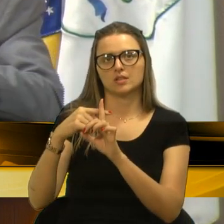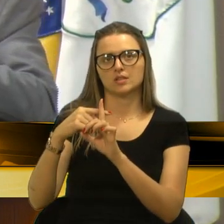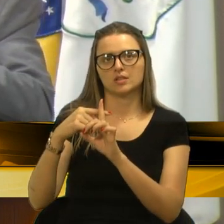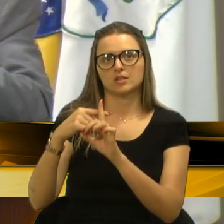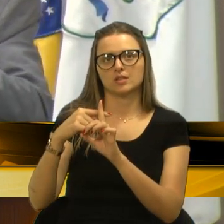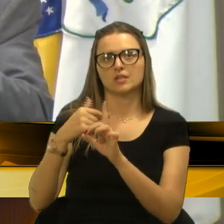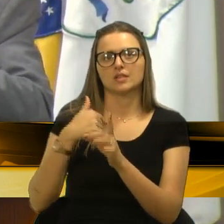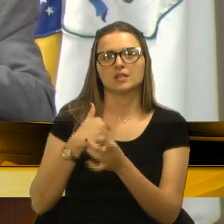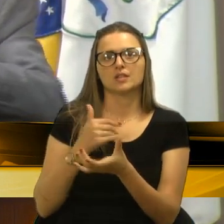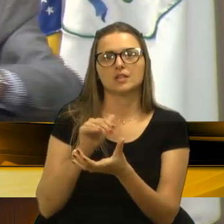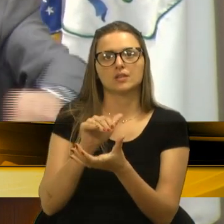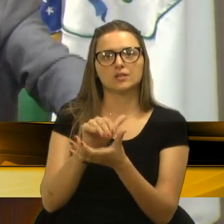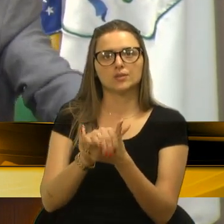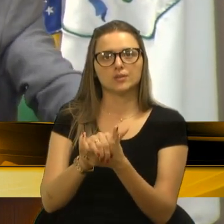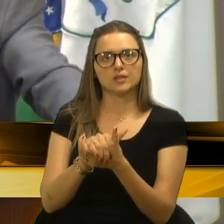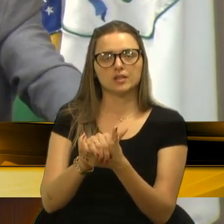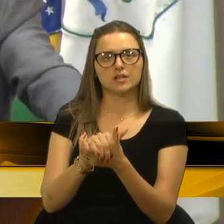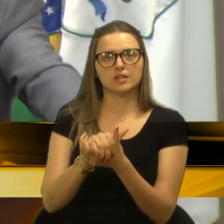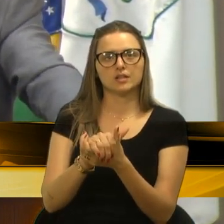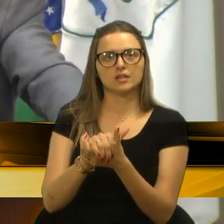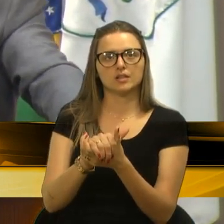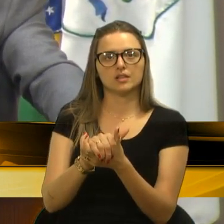nosso casamento.